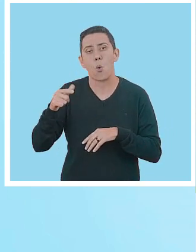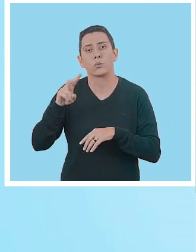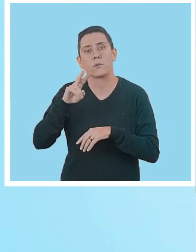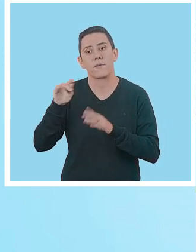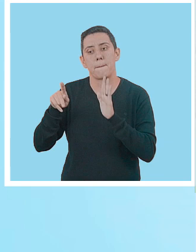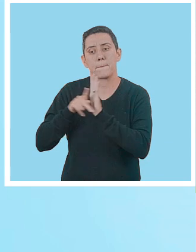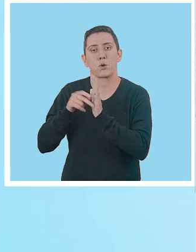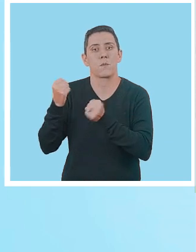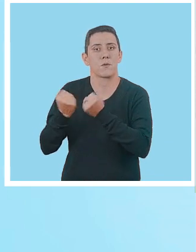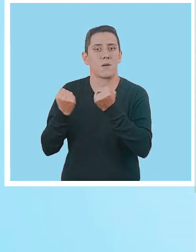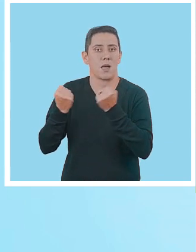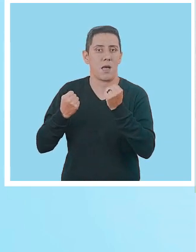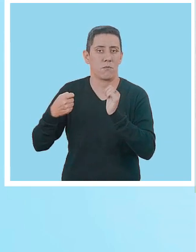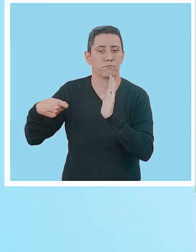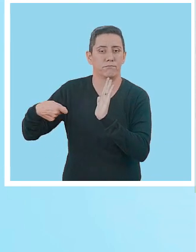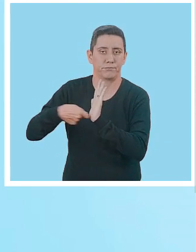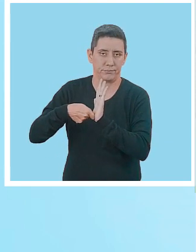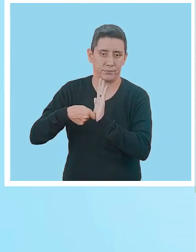elétricos